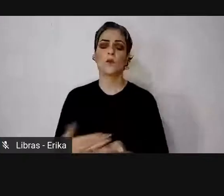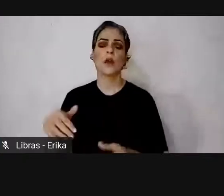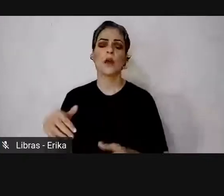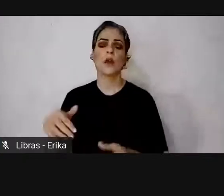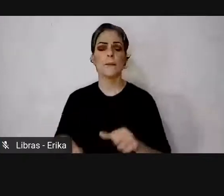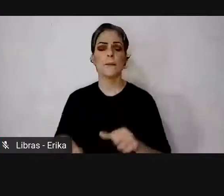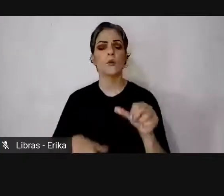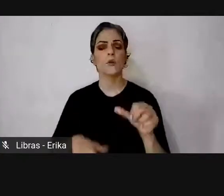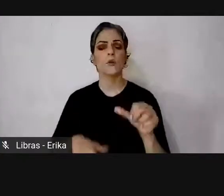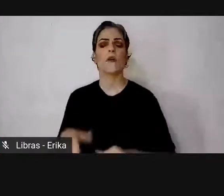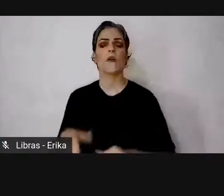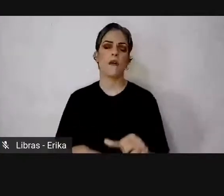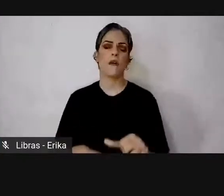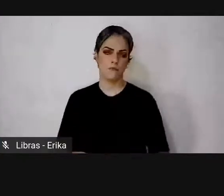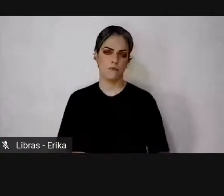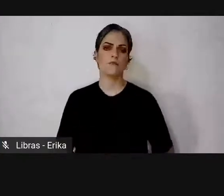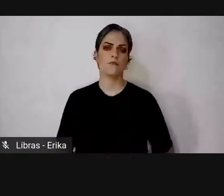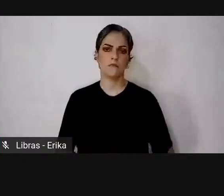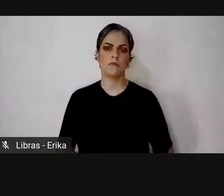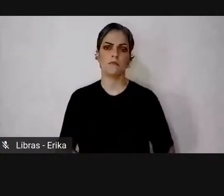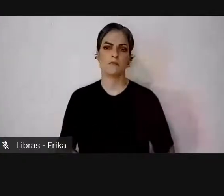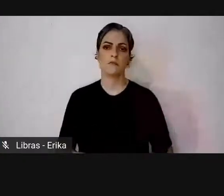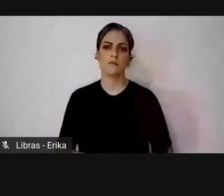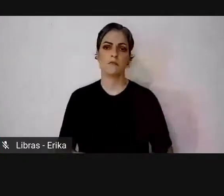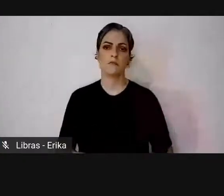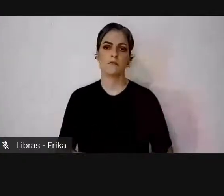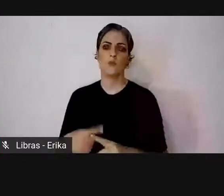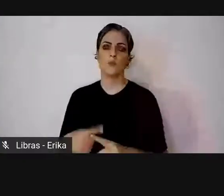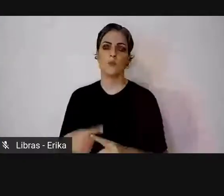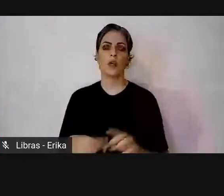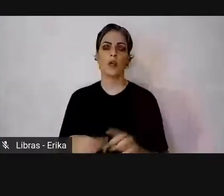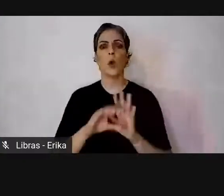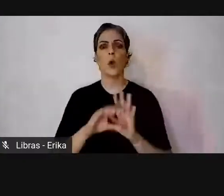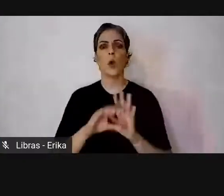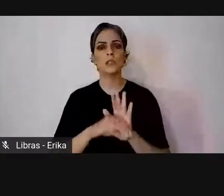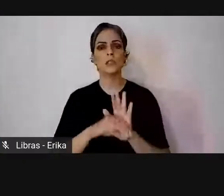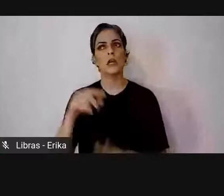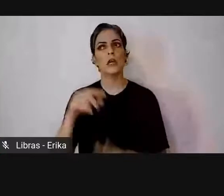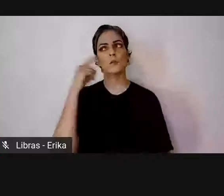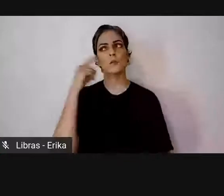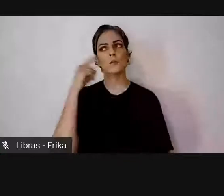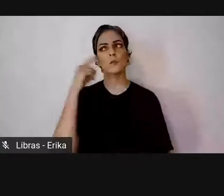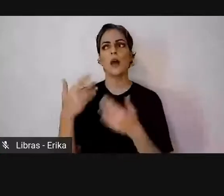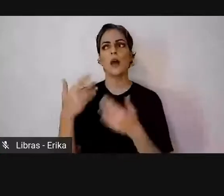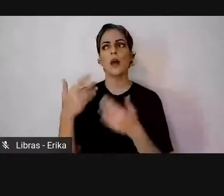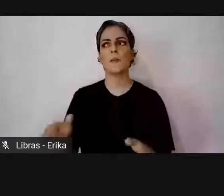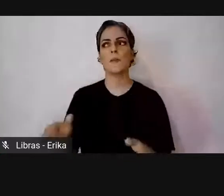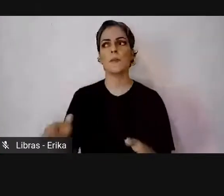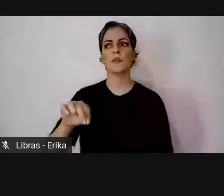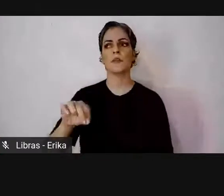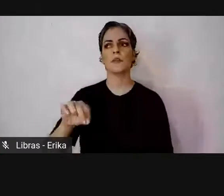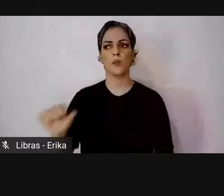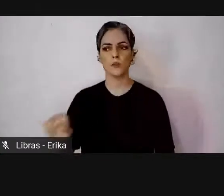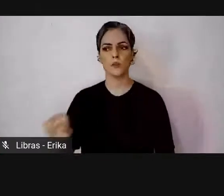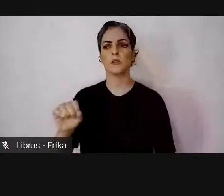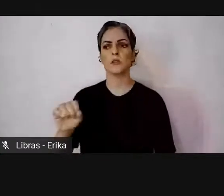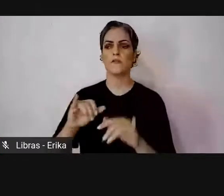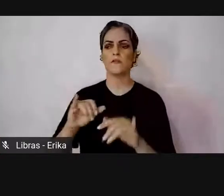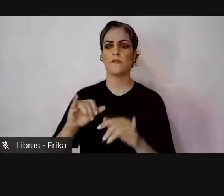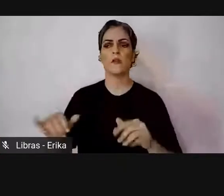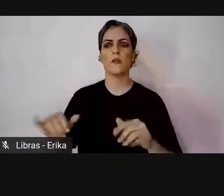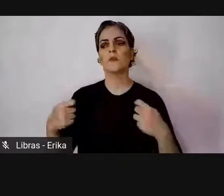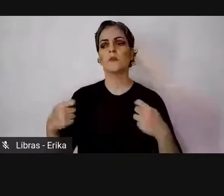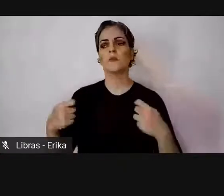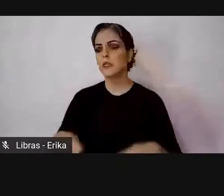da necessidade de abertura de dados, deveria estar inerente ao próprio processo de desenvolvimento. Então, isso foi